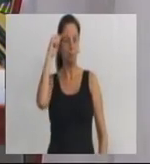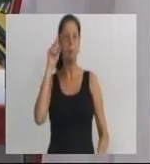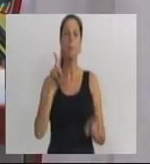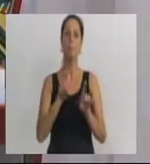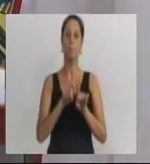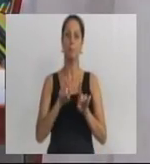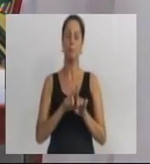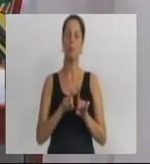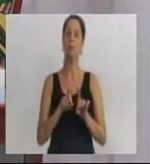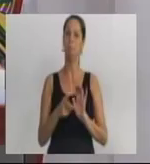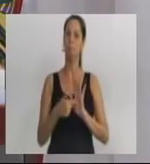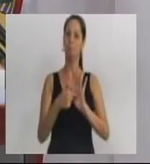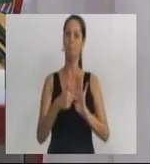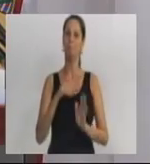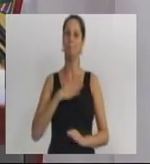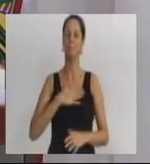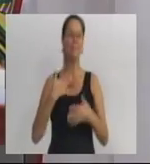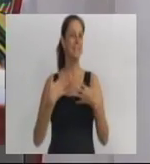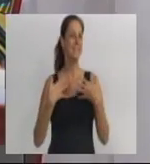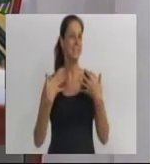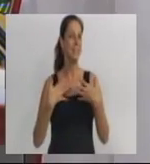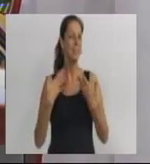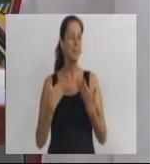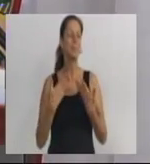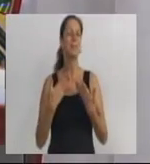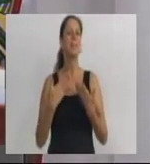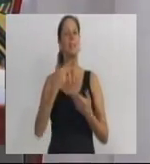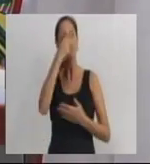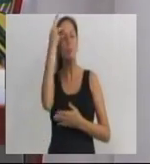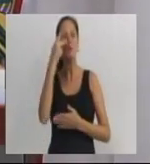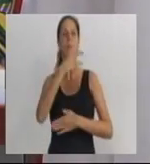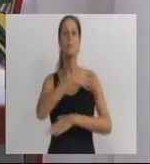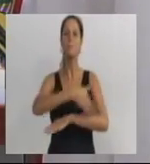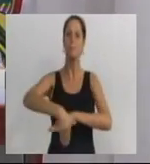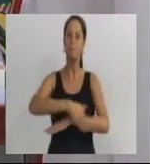minha alegria por parte dos moradores da rua Luiz Gonzaga.